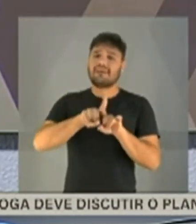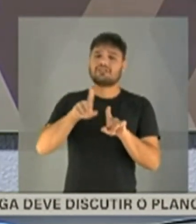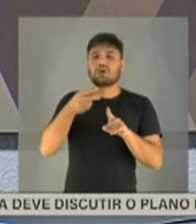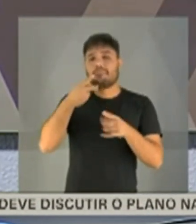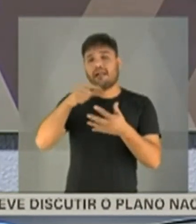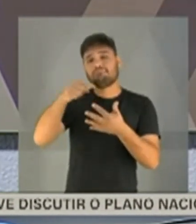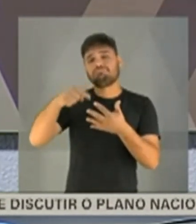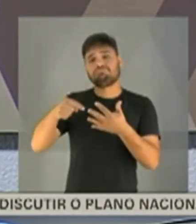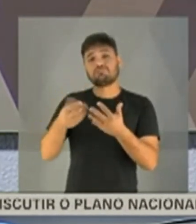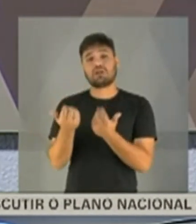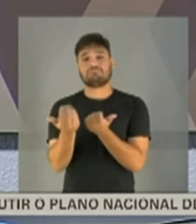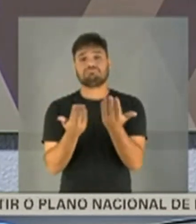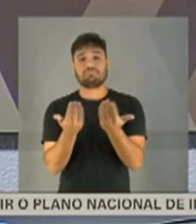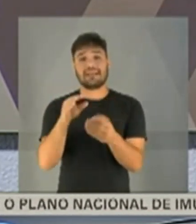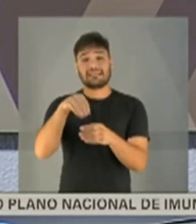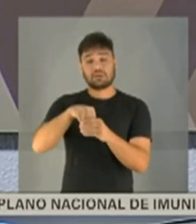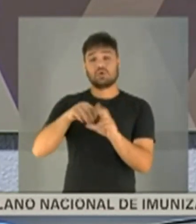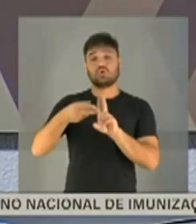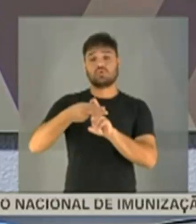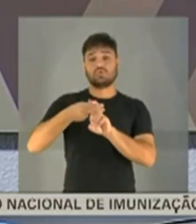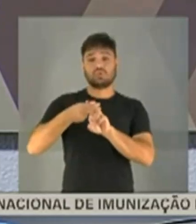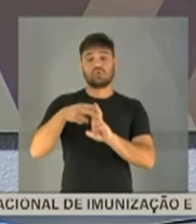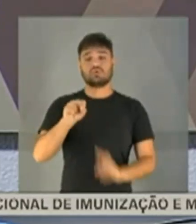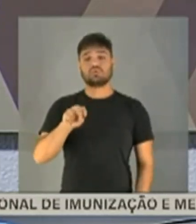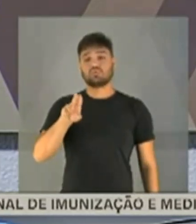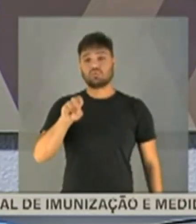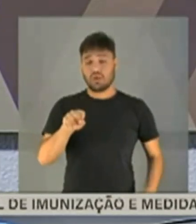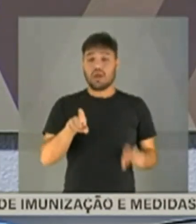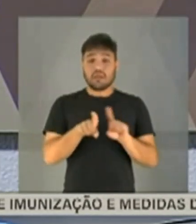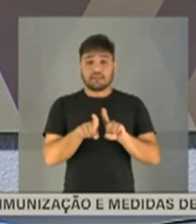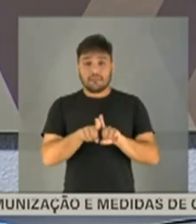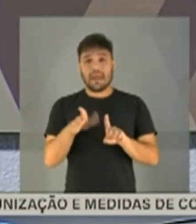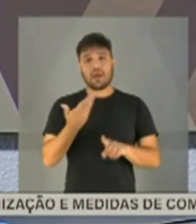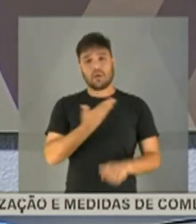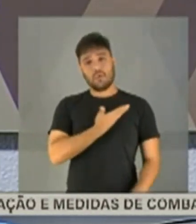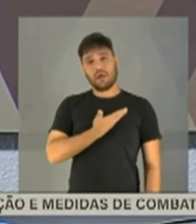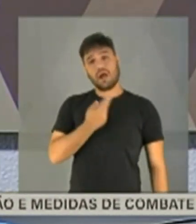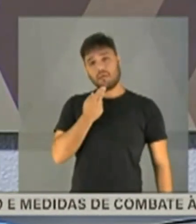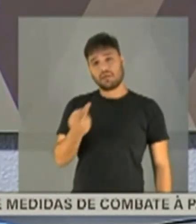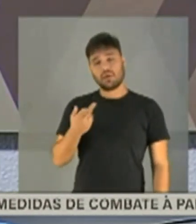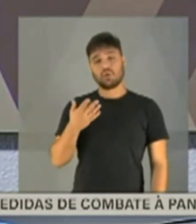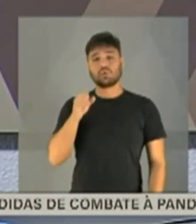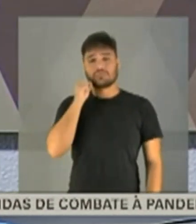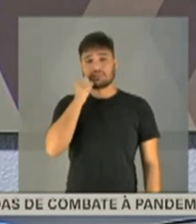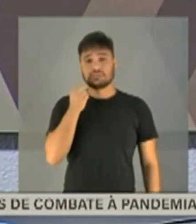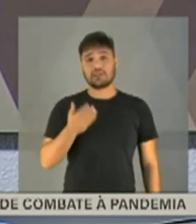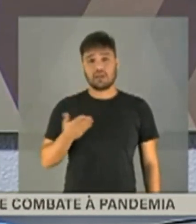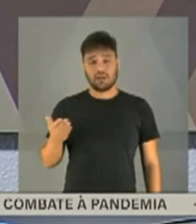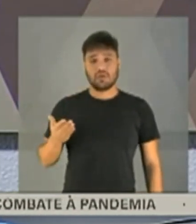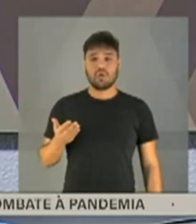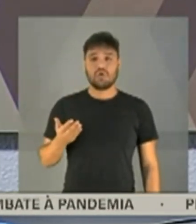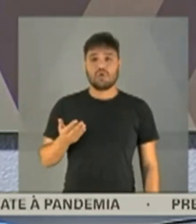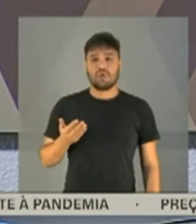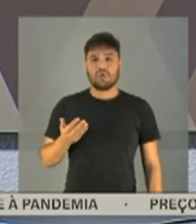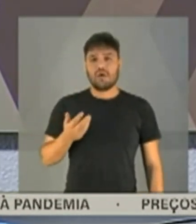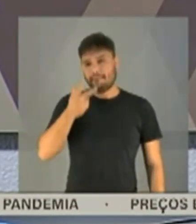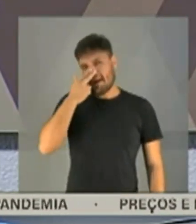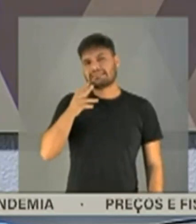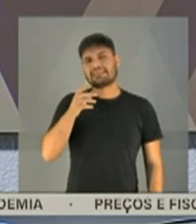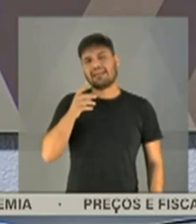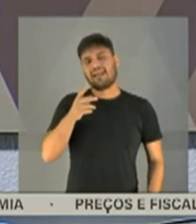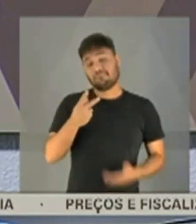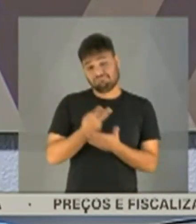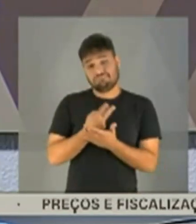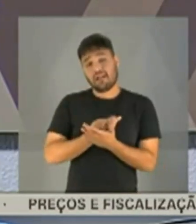aqueles que estão disponíveis no Sistema Único de Saúde. Então, a afirmação do colega e nobre senador, ela está um pouco